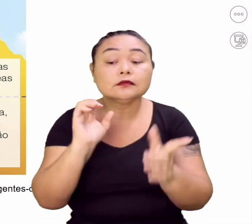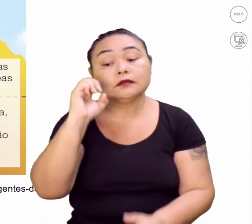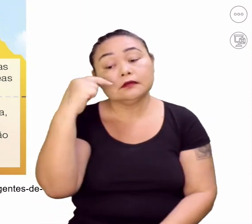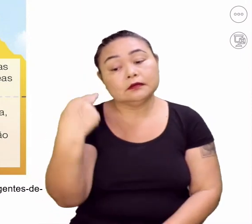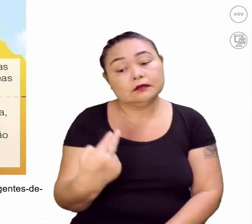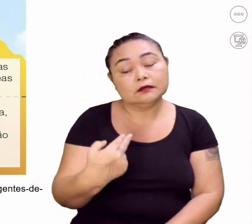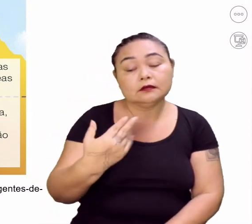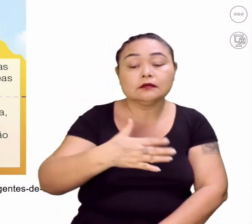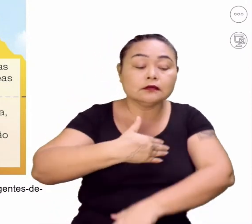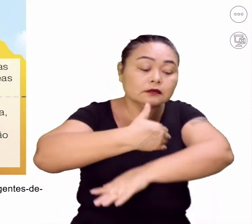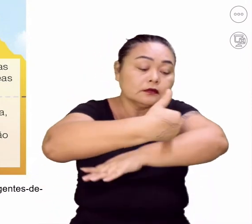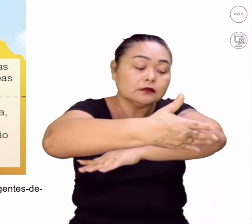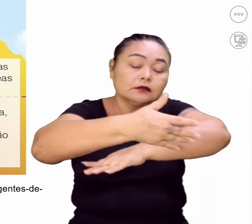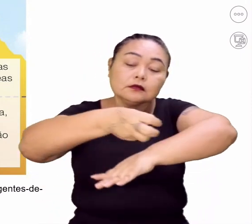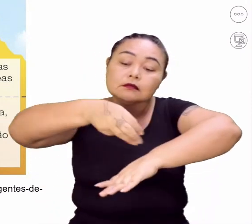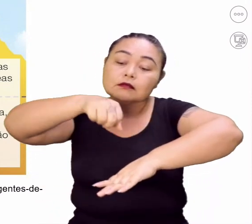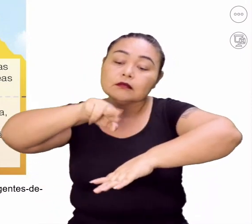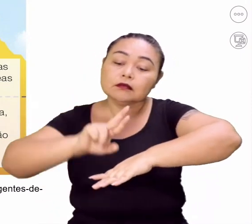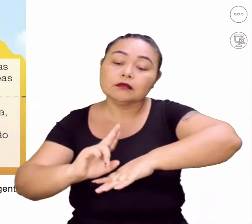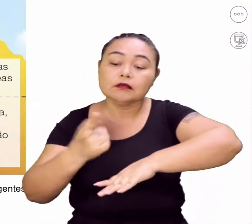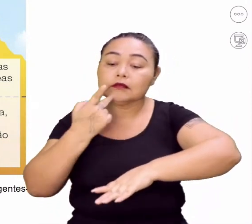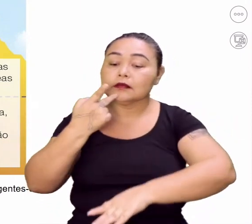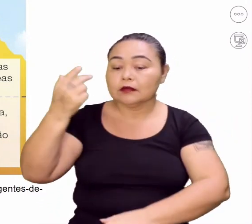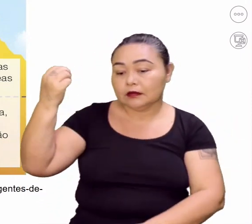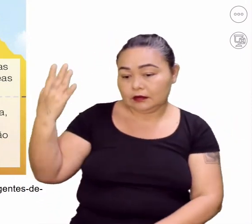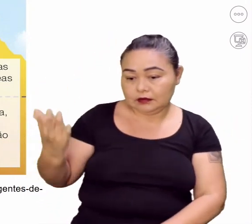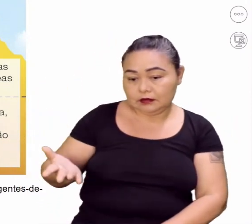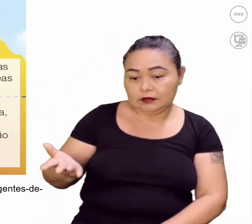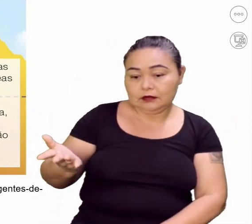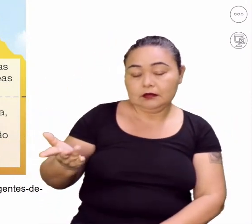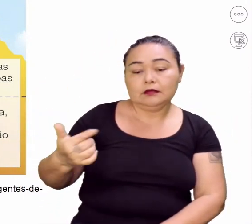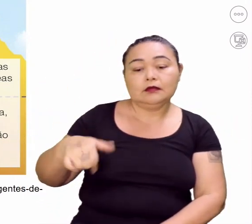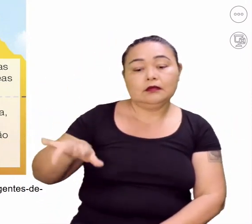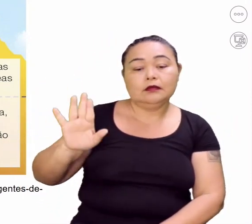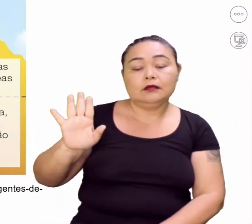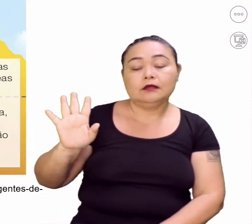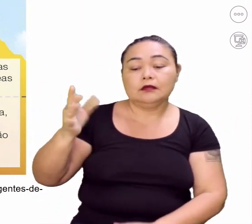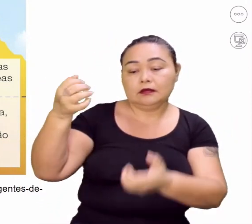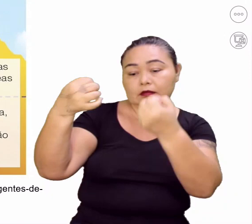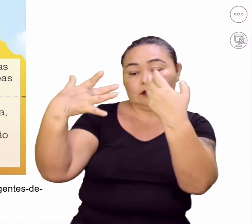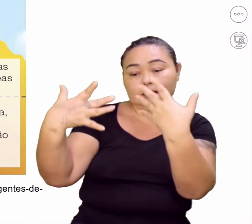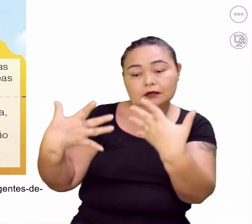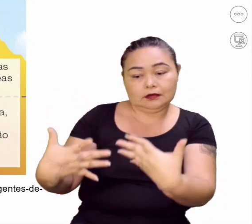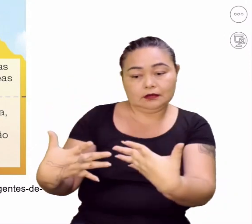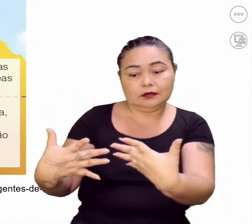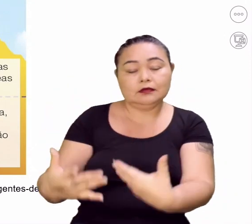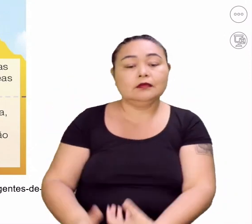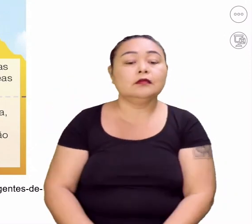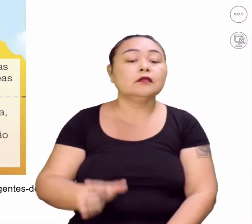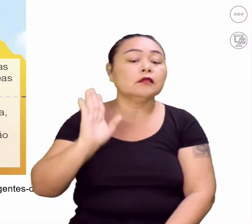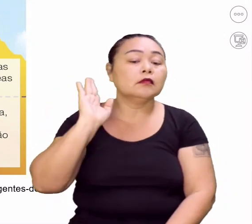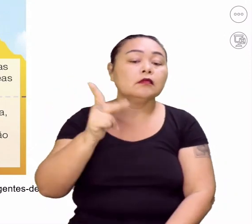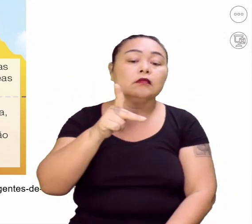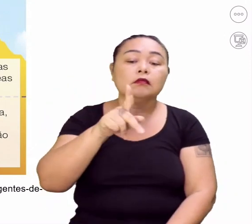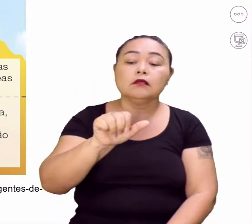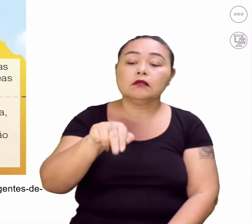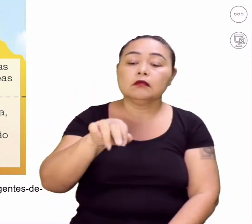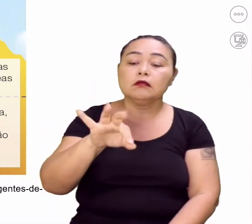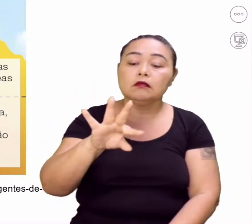ou litoral, né, professor Jorge? Aos mares, como está falando aqui na explicação. Já os